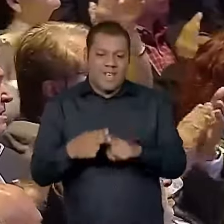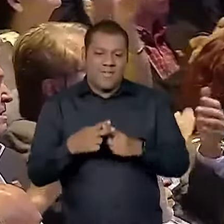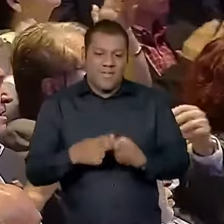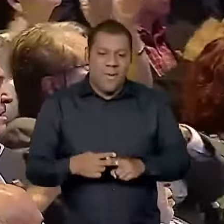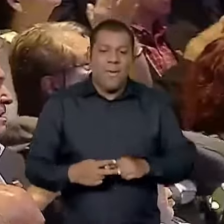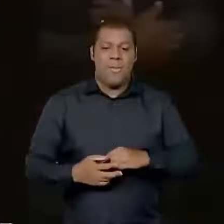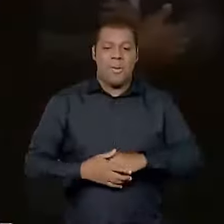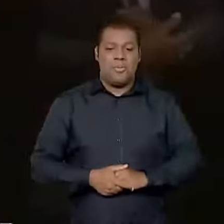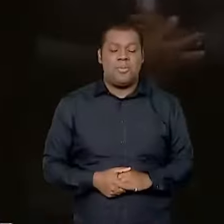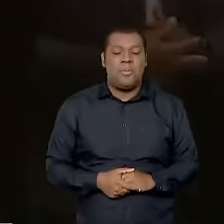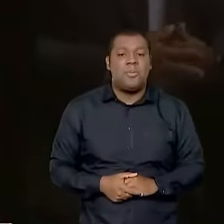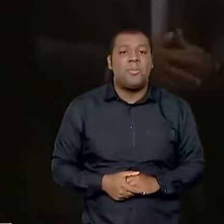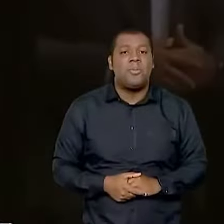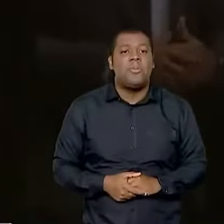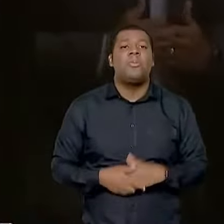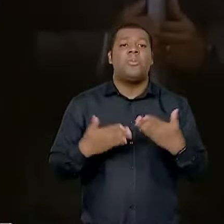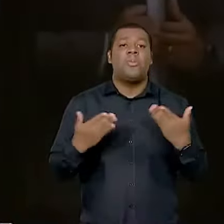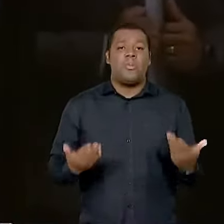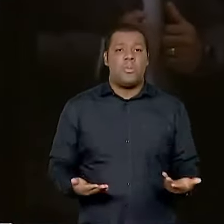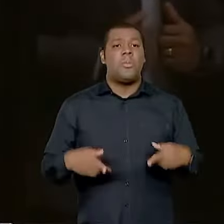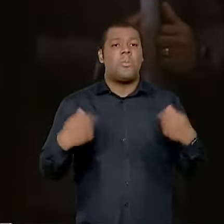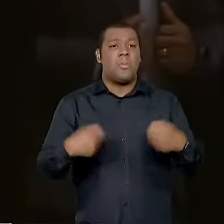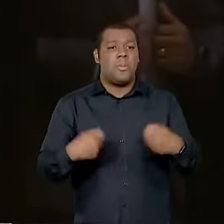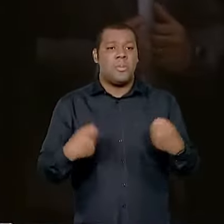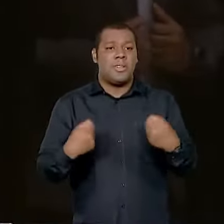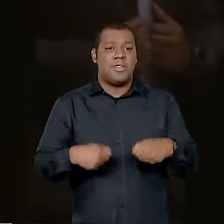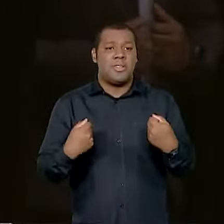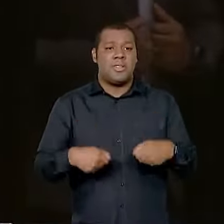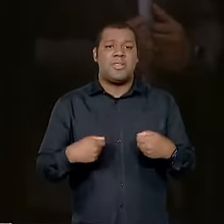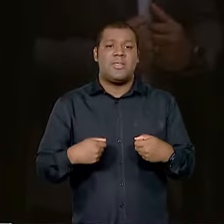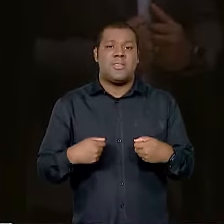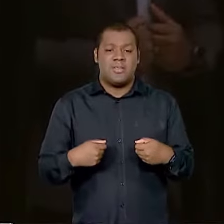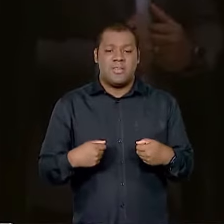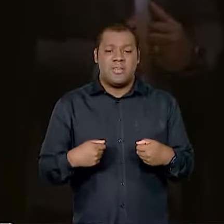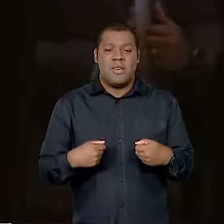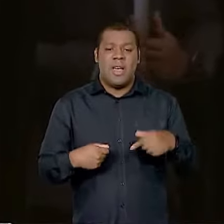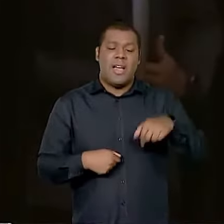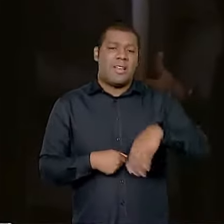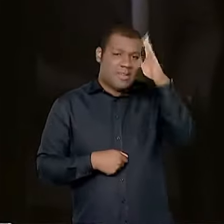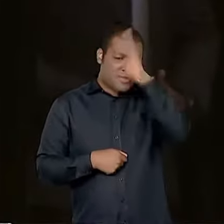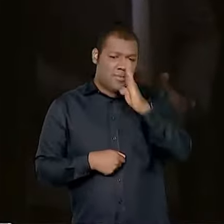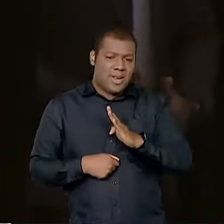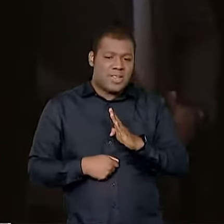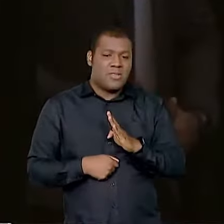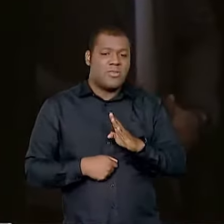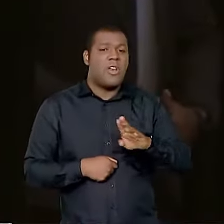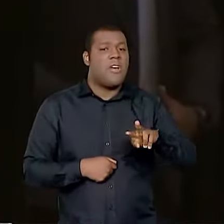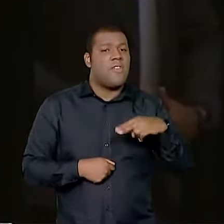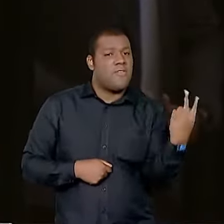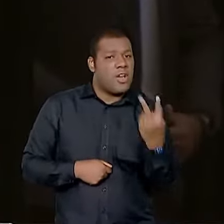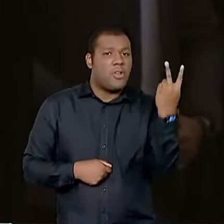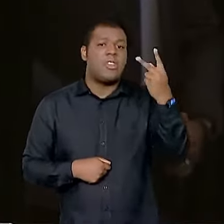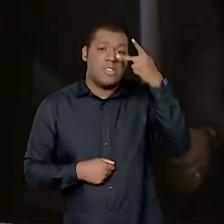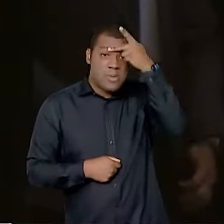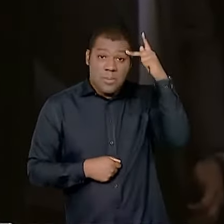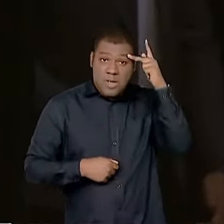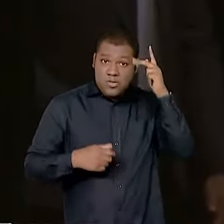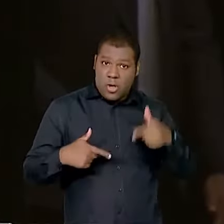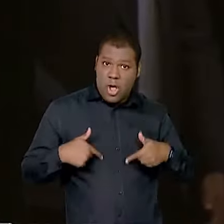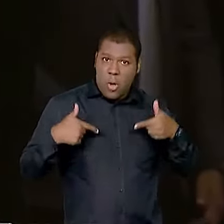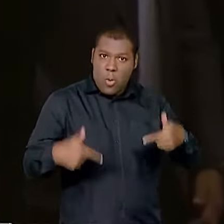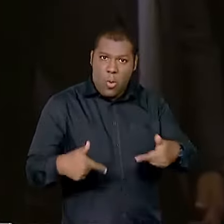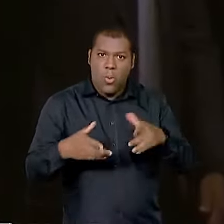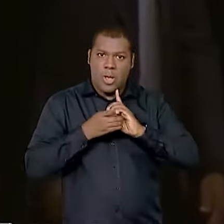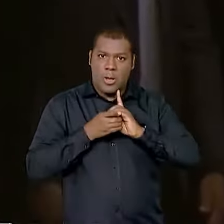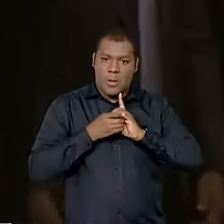devemos, de fato, um reconhecimento no Brasil, um reconhecimento àqueles que lutaram pela democracia, cada qual ao